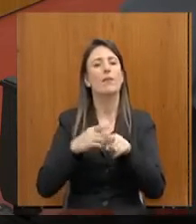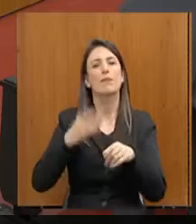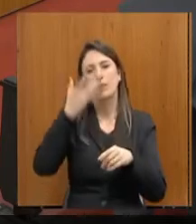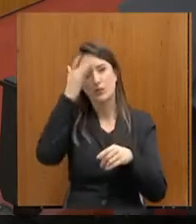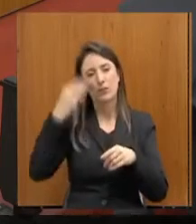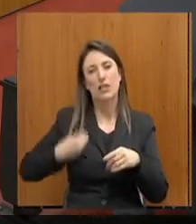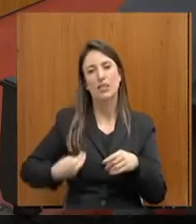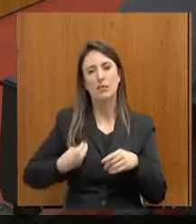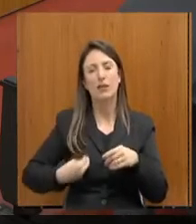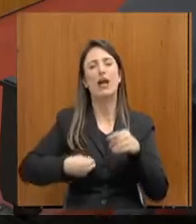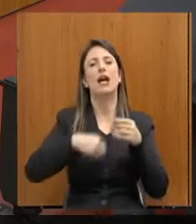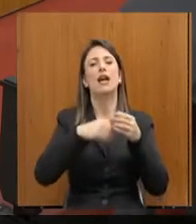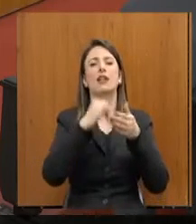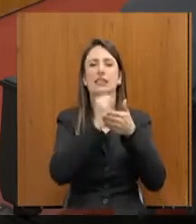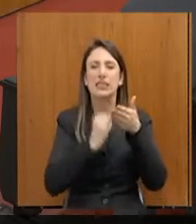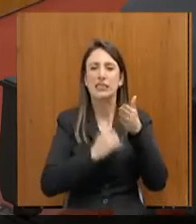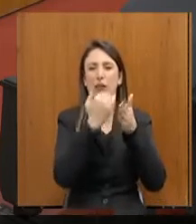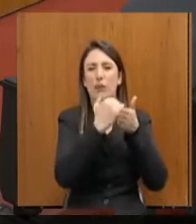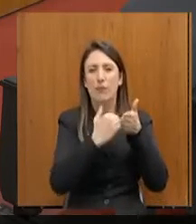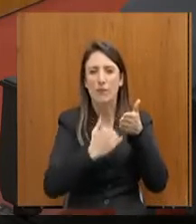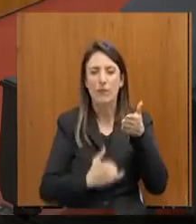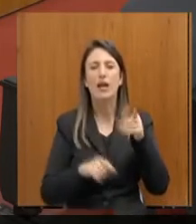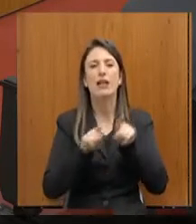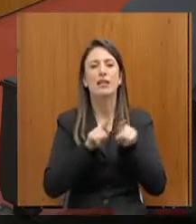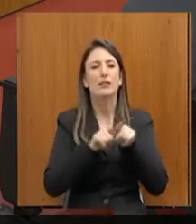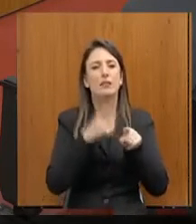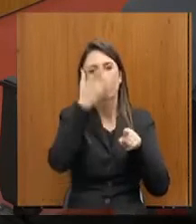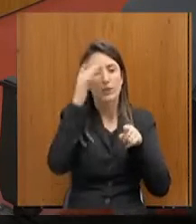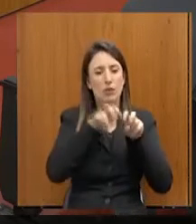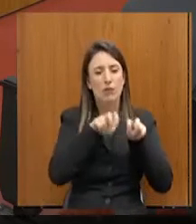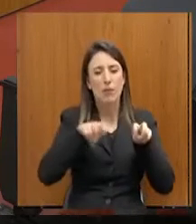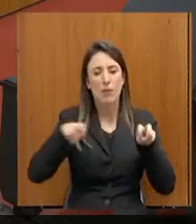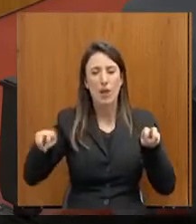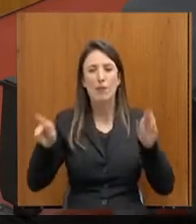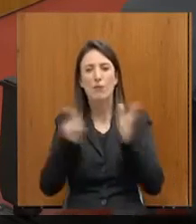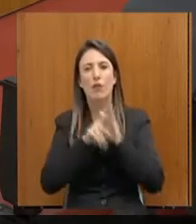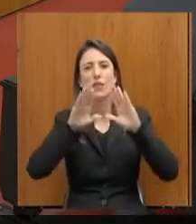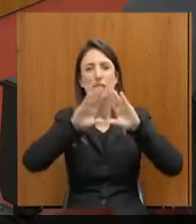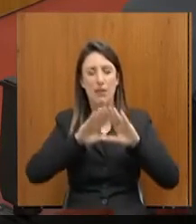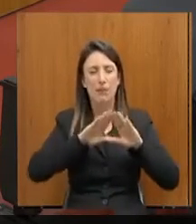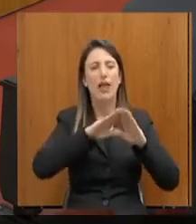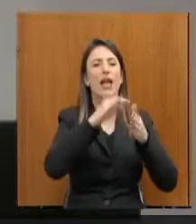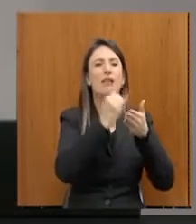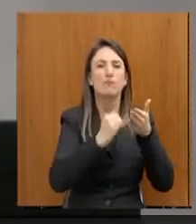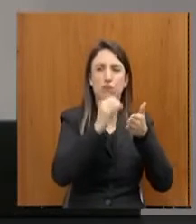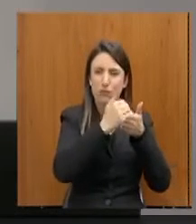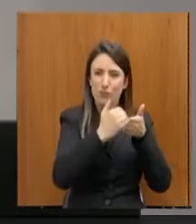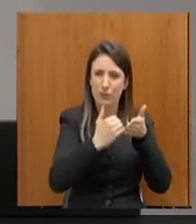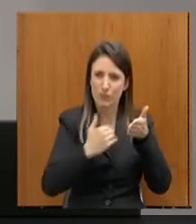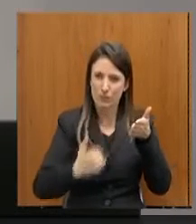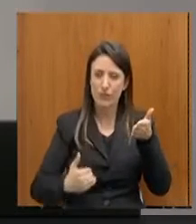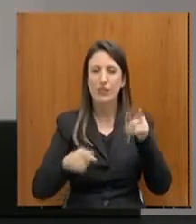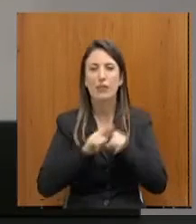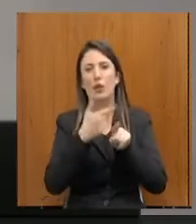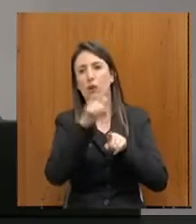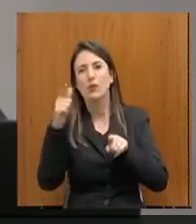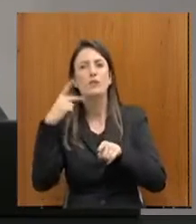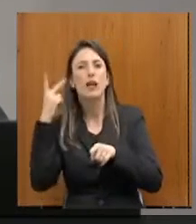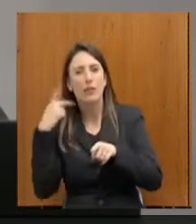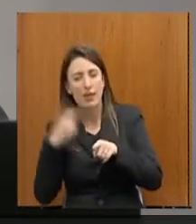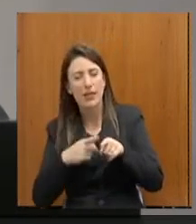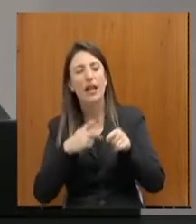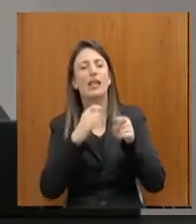líderes por ordem de inscrição membros da mesa da Assembleia é por ordem de inscrição demais parlamentares por ordem de inscrição